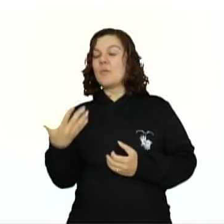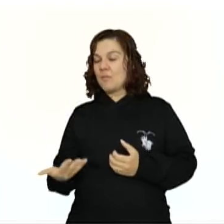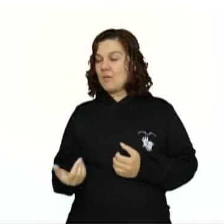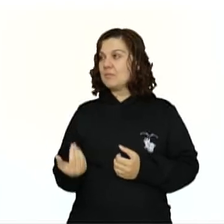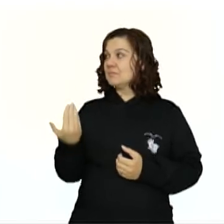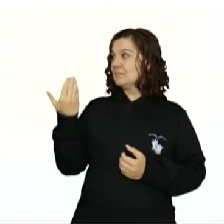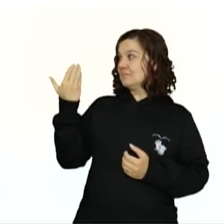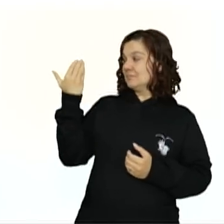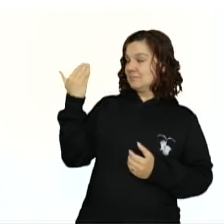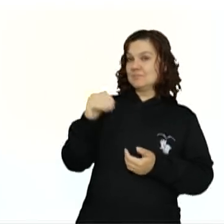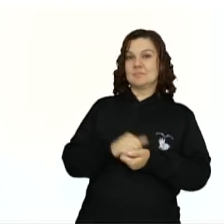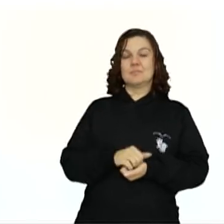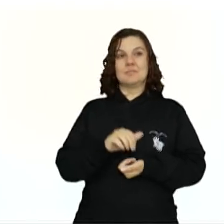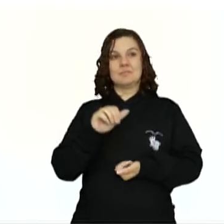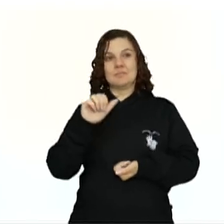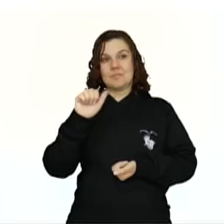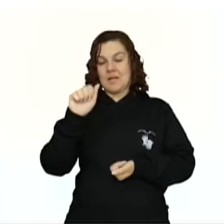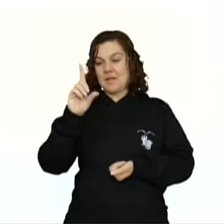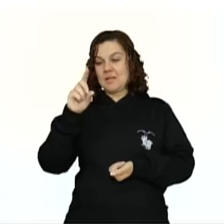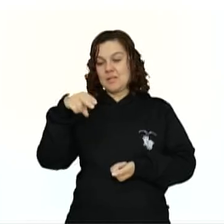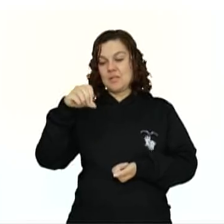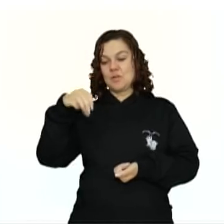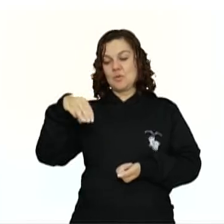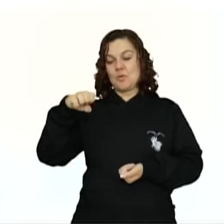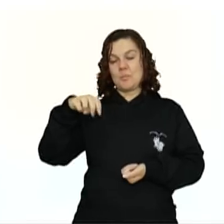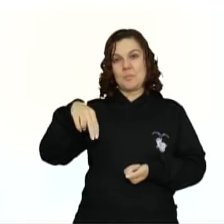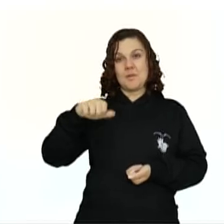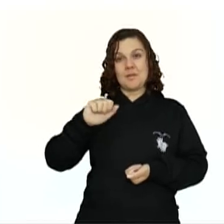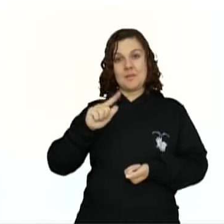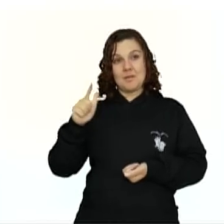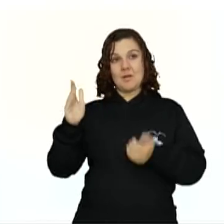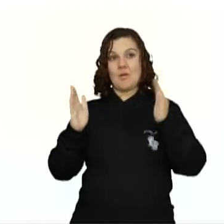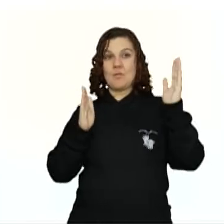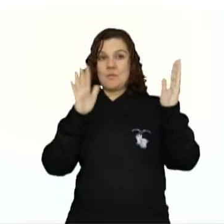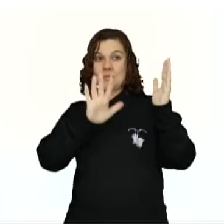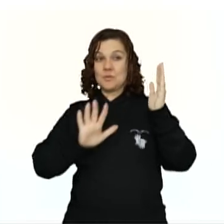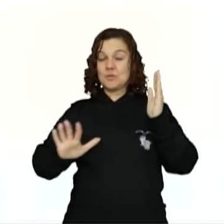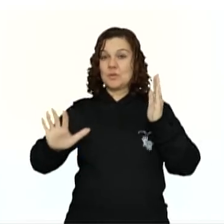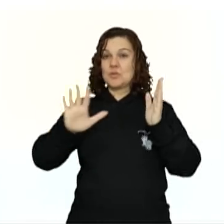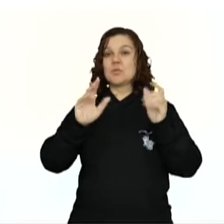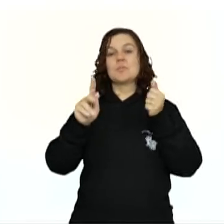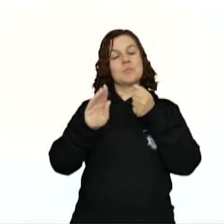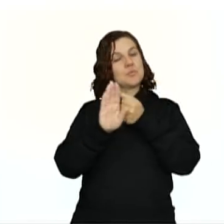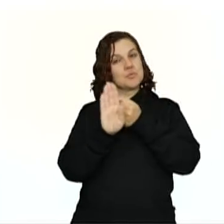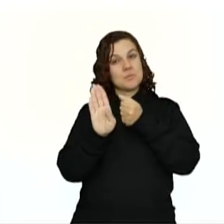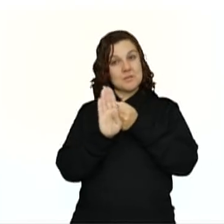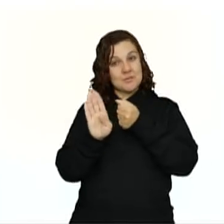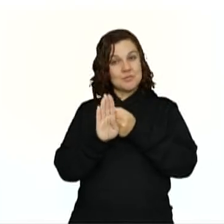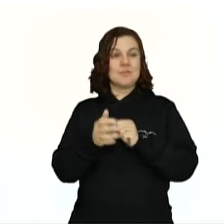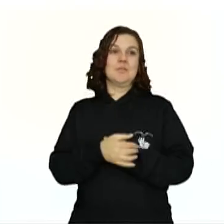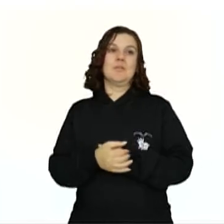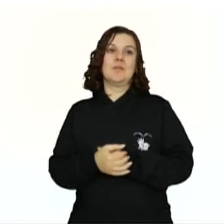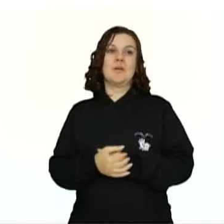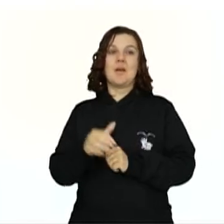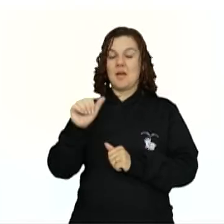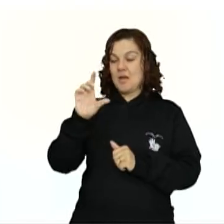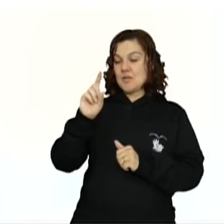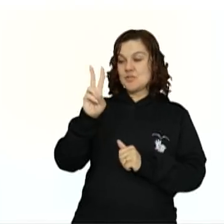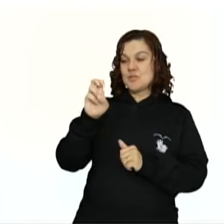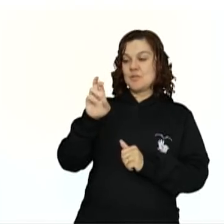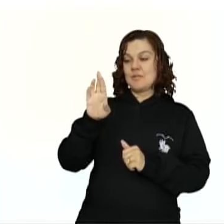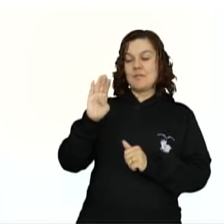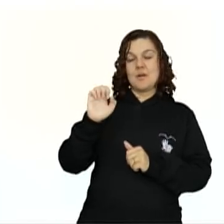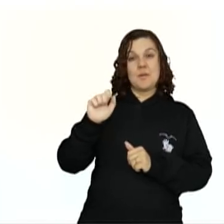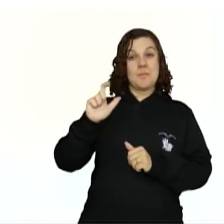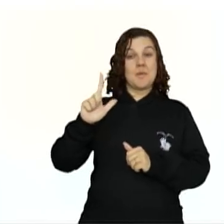mesmo? Adjunto, adnominal, gravita em torno de substantivo. E o outro? E